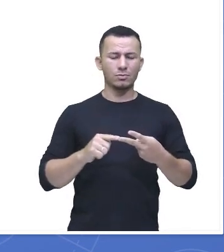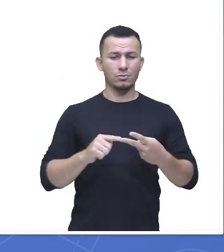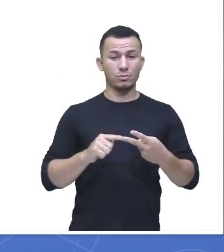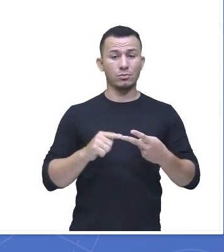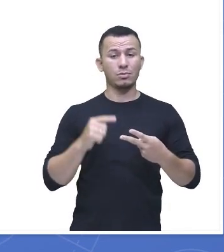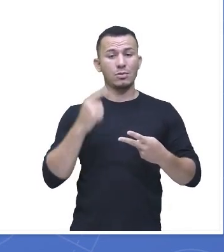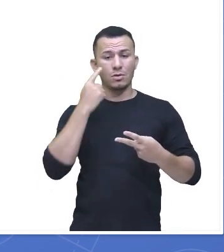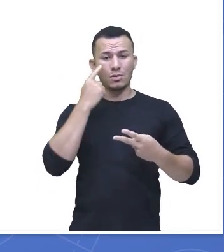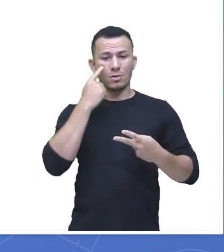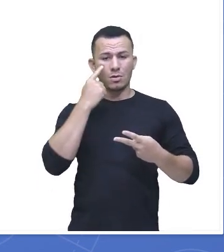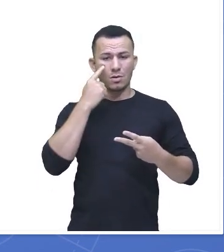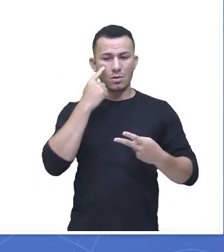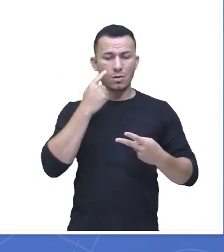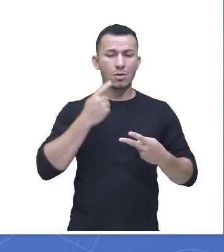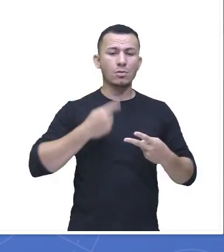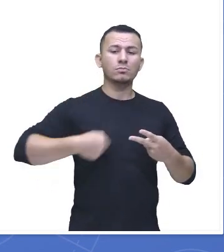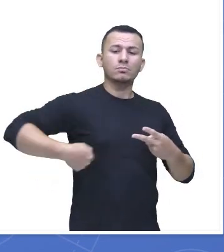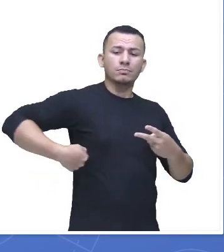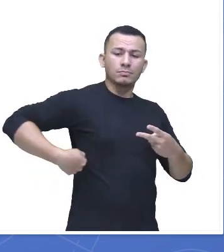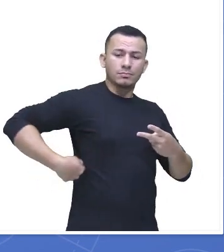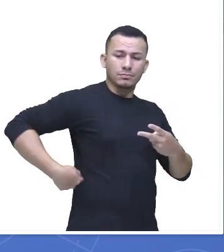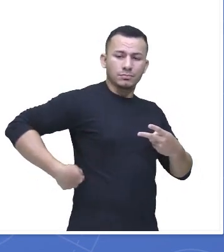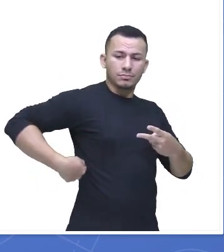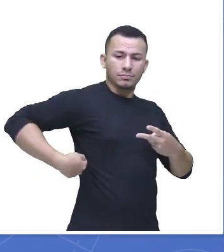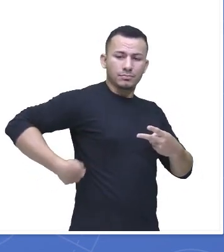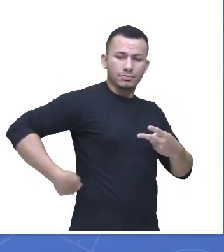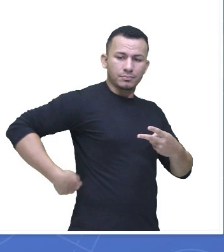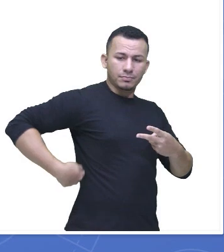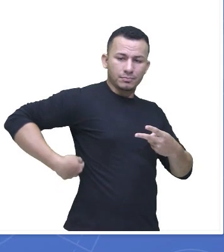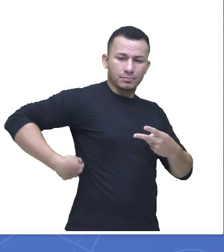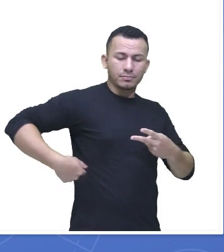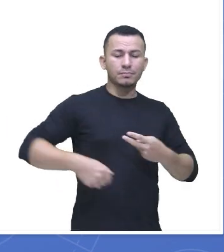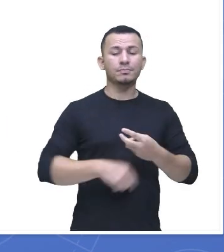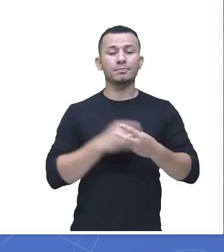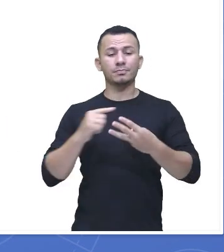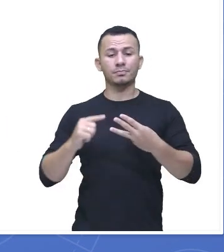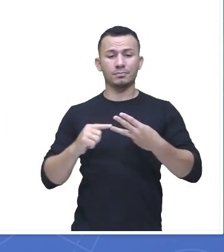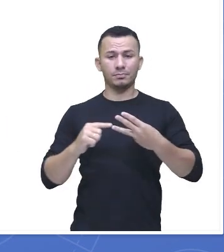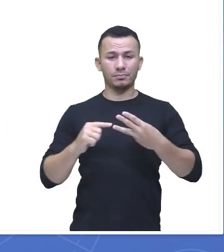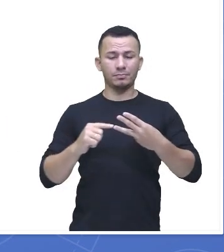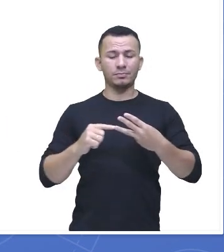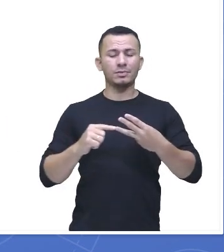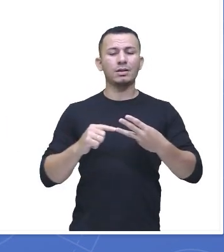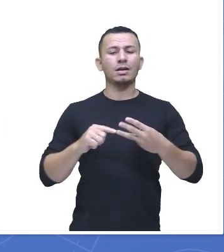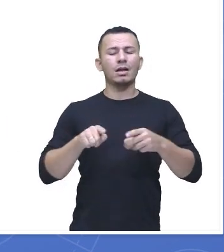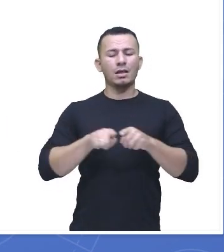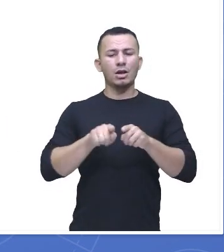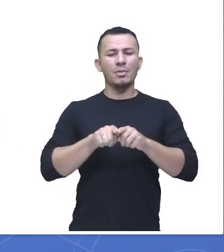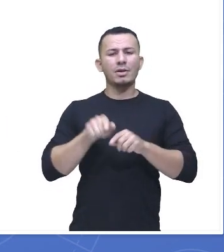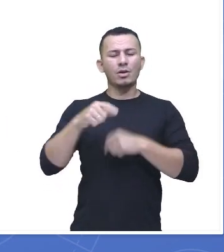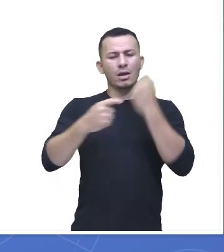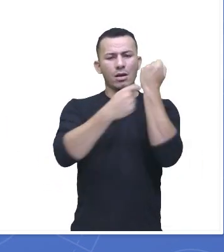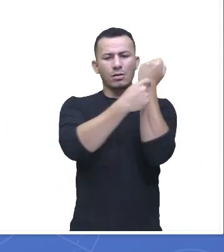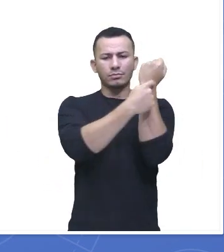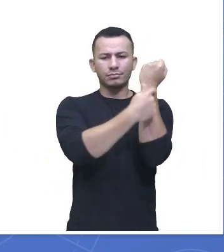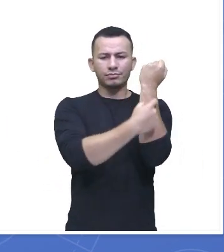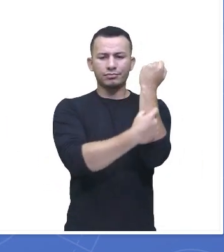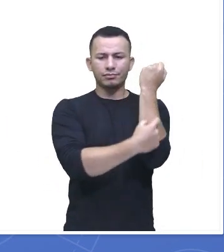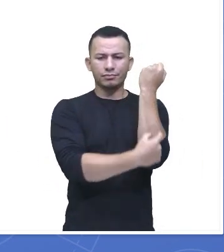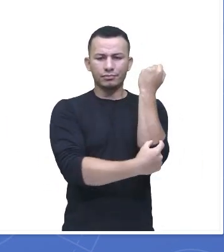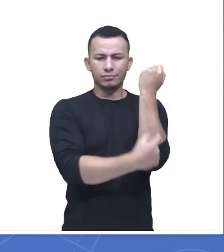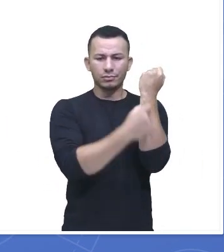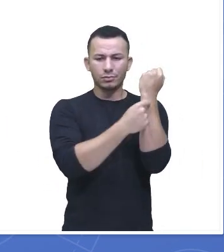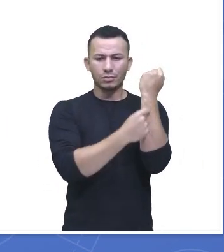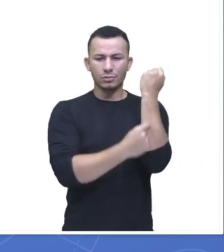dorsal, olha ele aqui, aparecendo aqui para vocês. E nós temos os longuíssimos espinhais, que está aqui